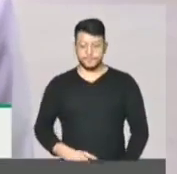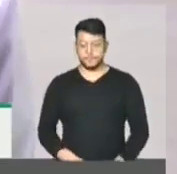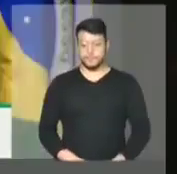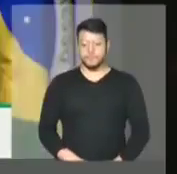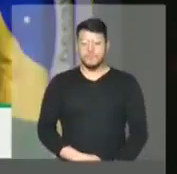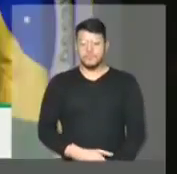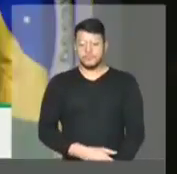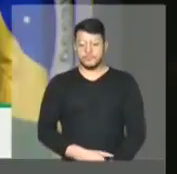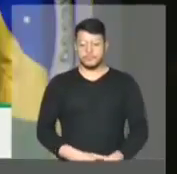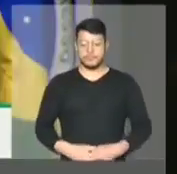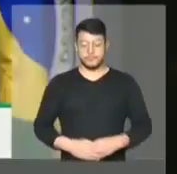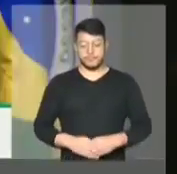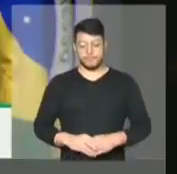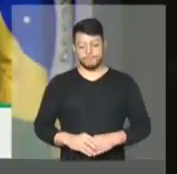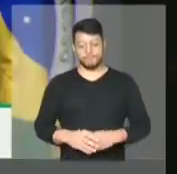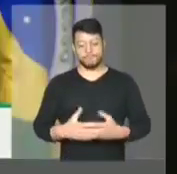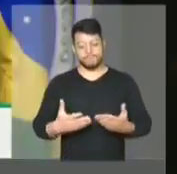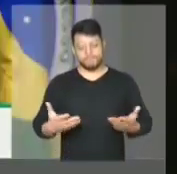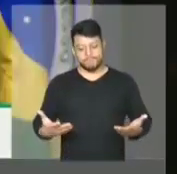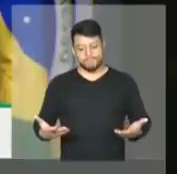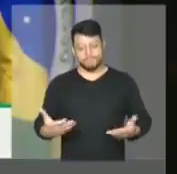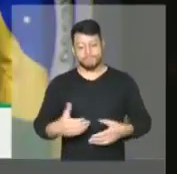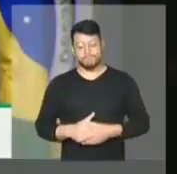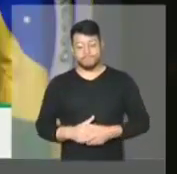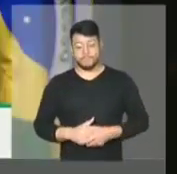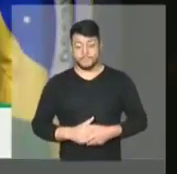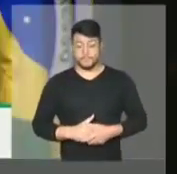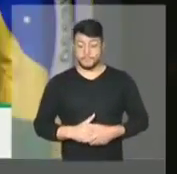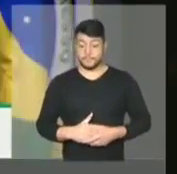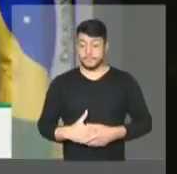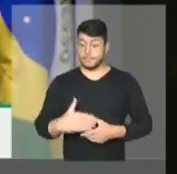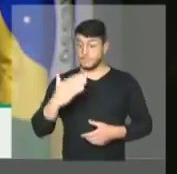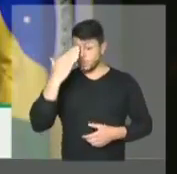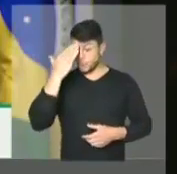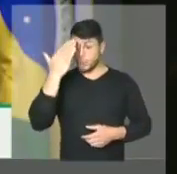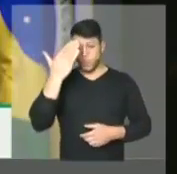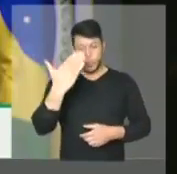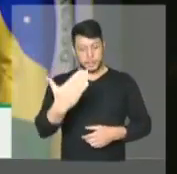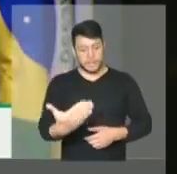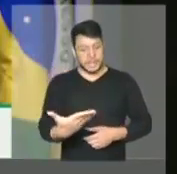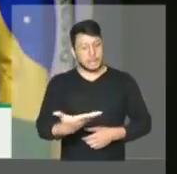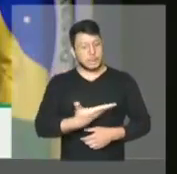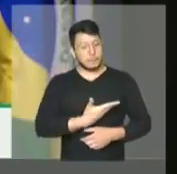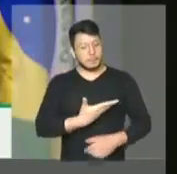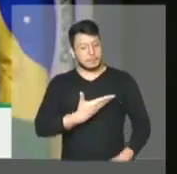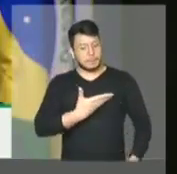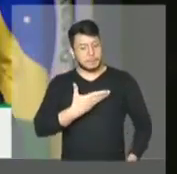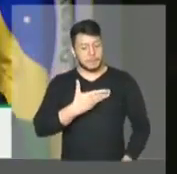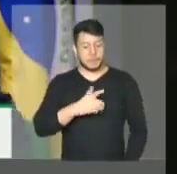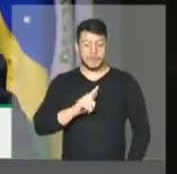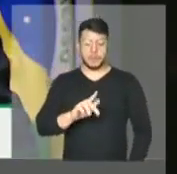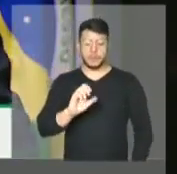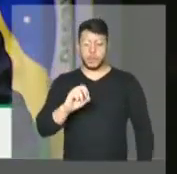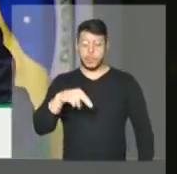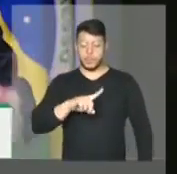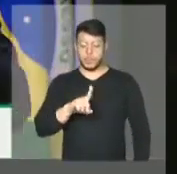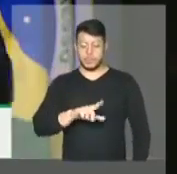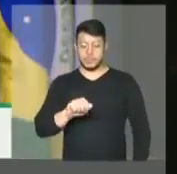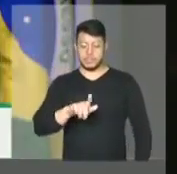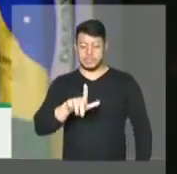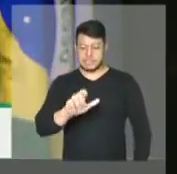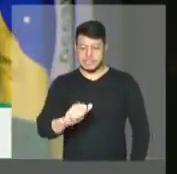Solidariedade. Agradeço ao nobre sertanejo e generoso amigo deputado Gonzaga